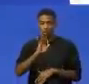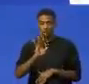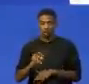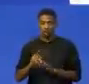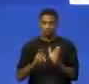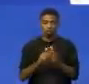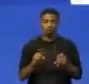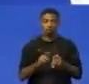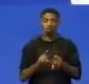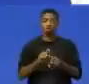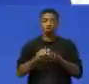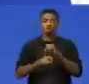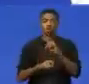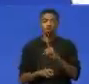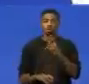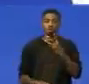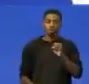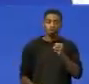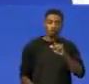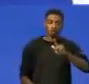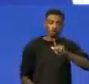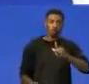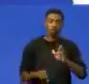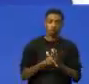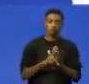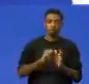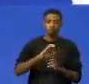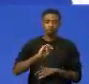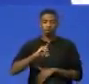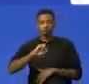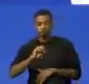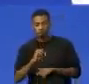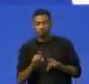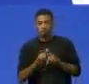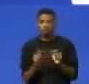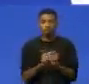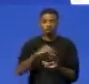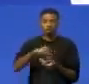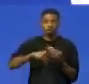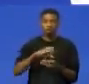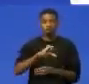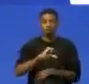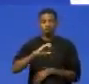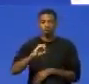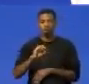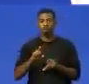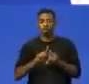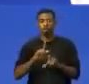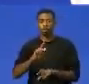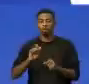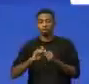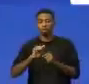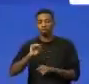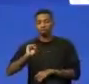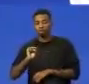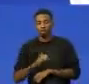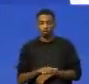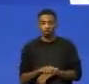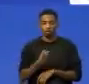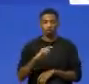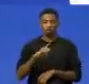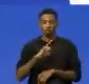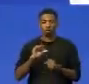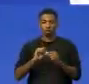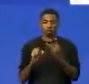50%. Ou seja, 138 gramas de ácido salicílico reagirão com 90 gramas de AAS. Se eu